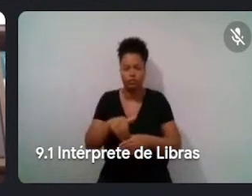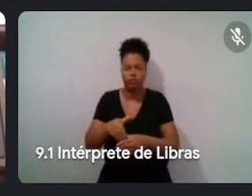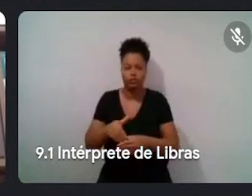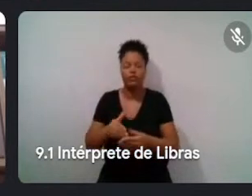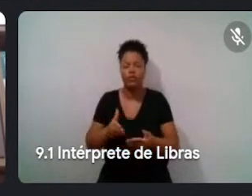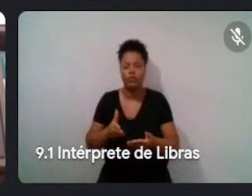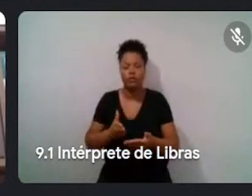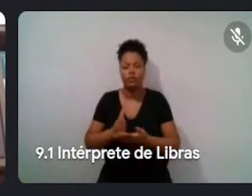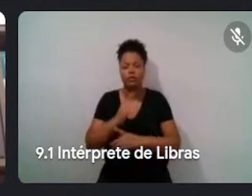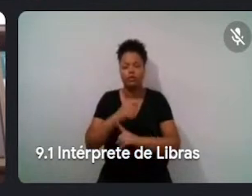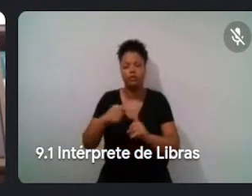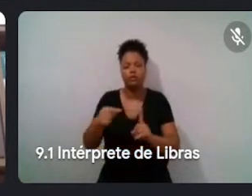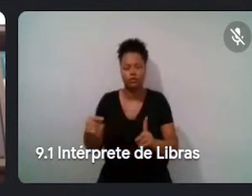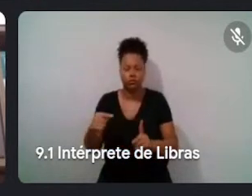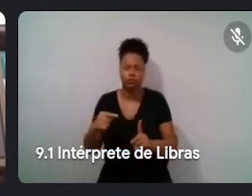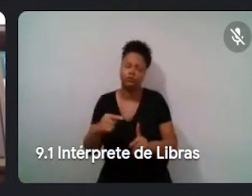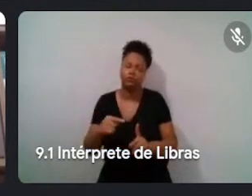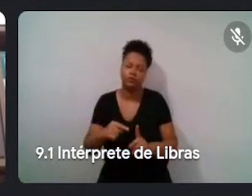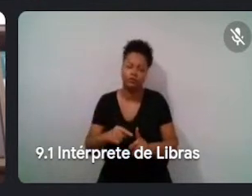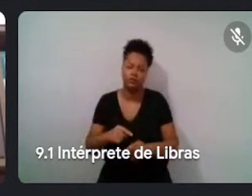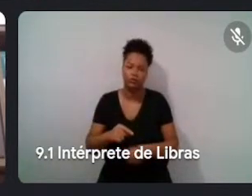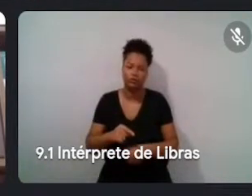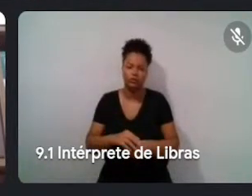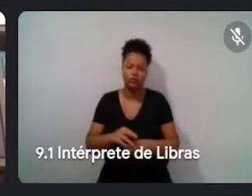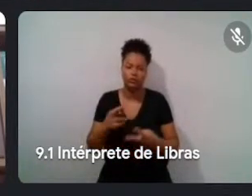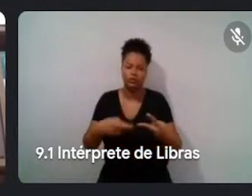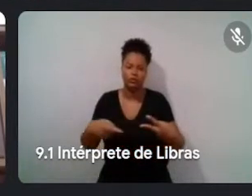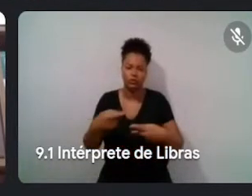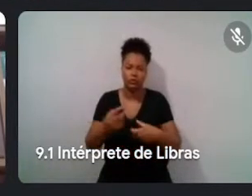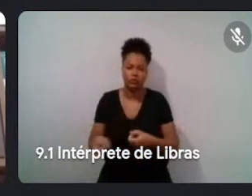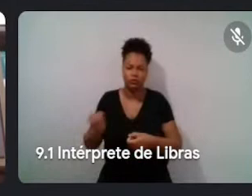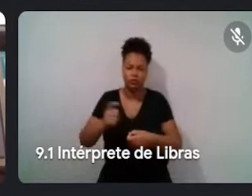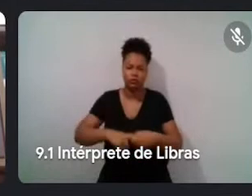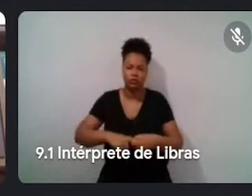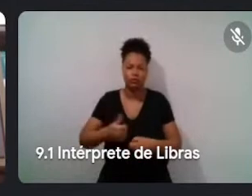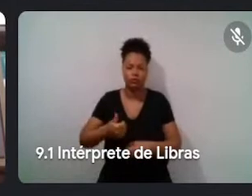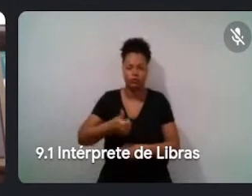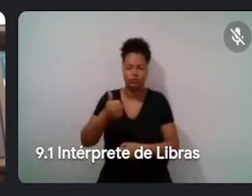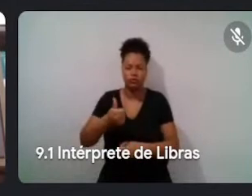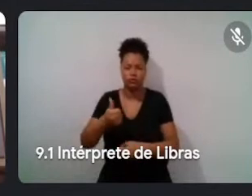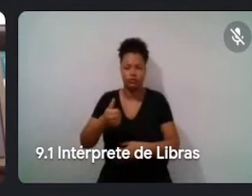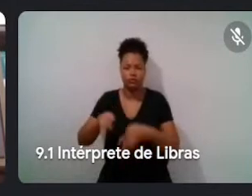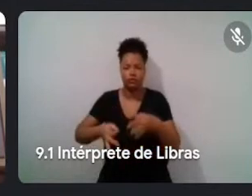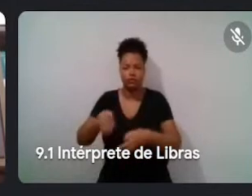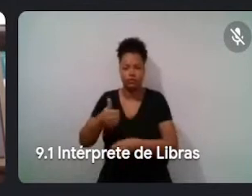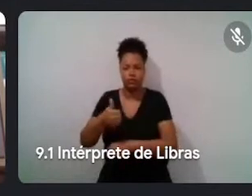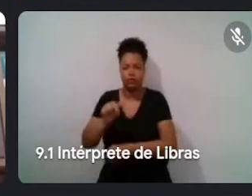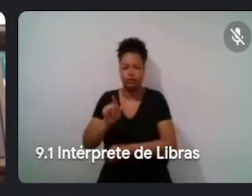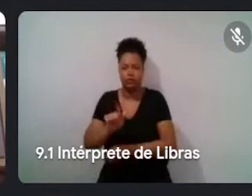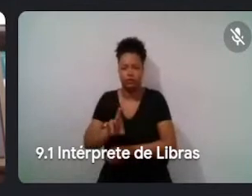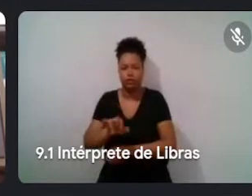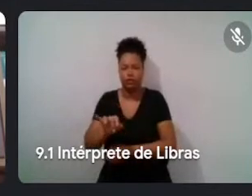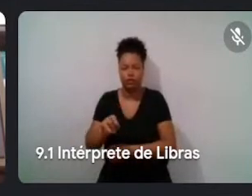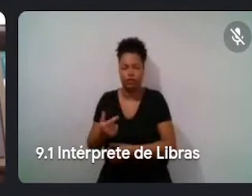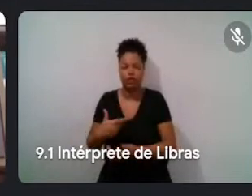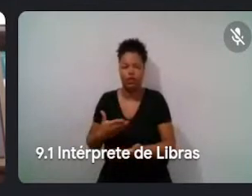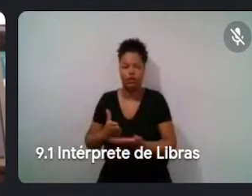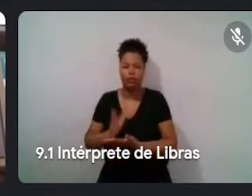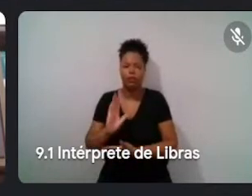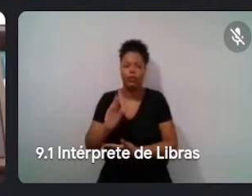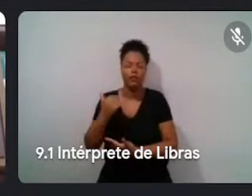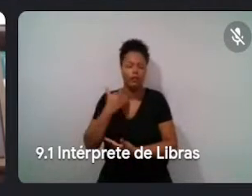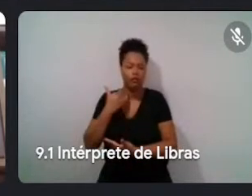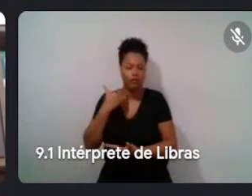recurso para reformar a sentença de primeiro grau e aprovar com ressalvas as contas de Rosilene Rocha Borges